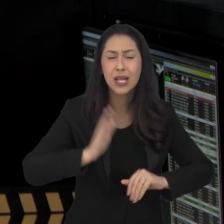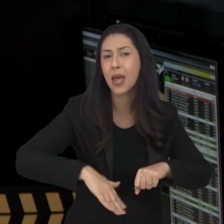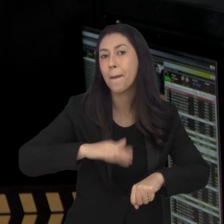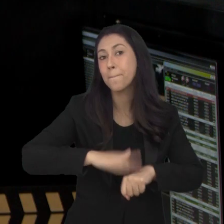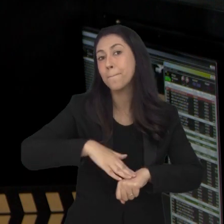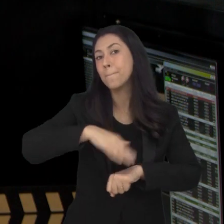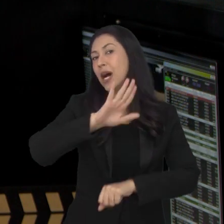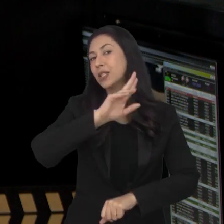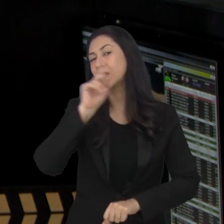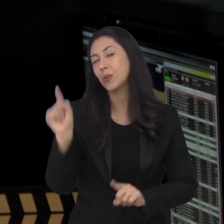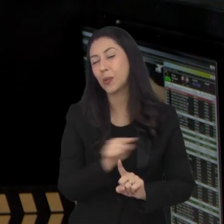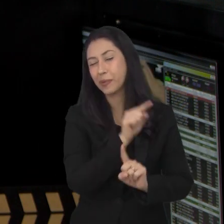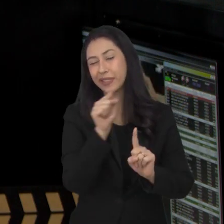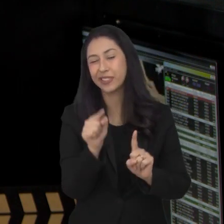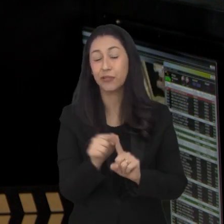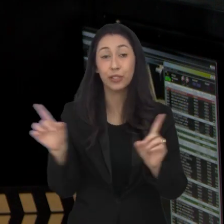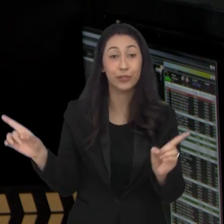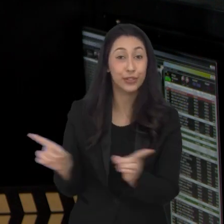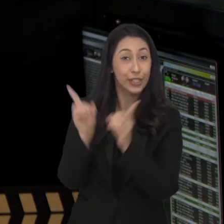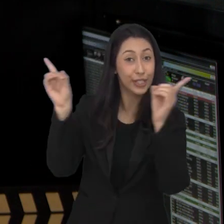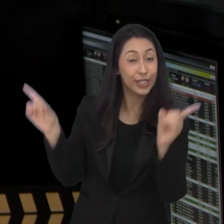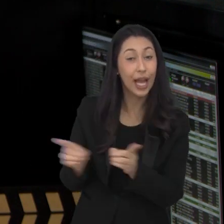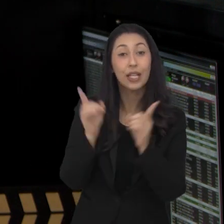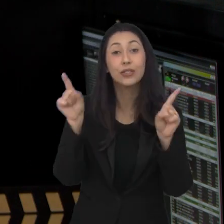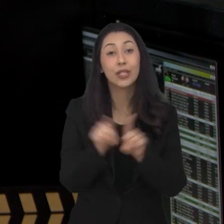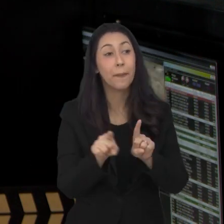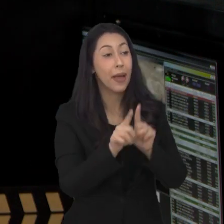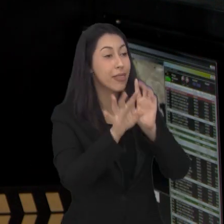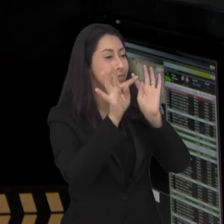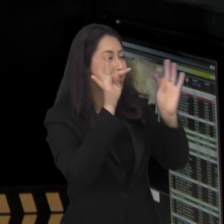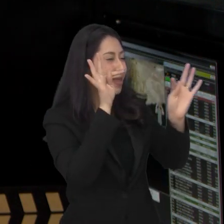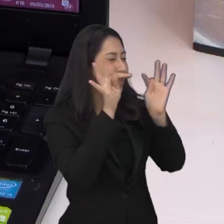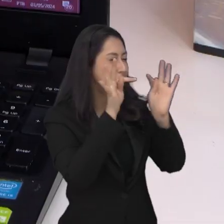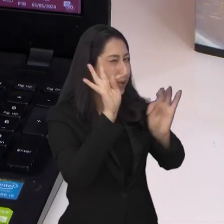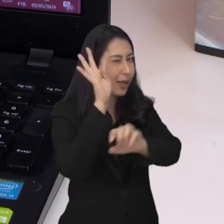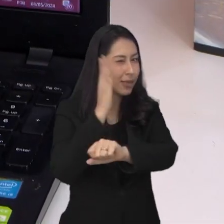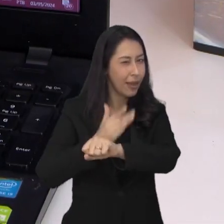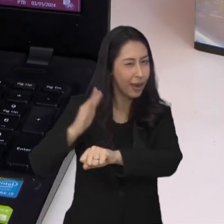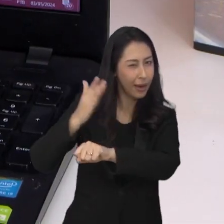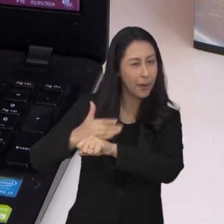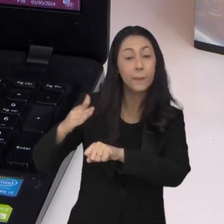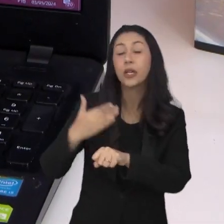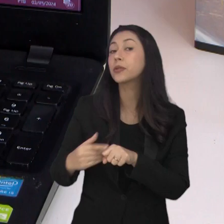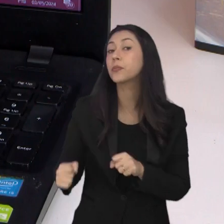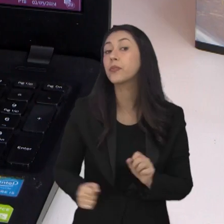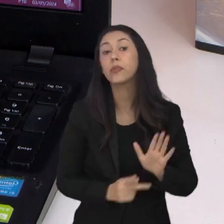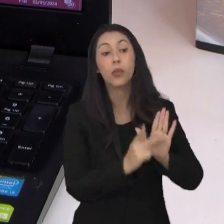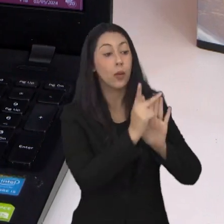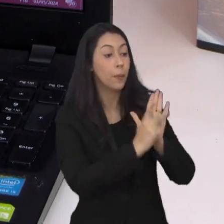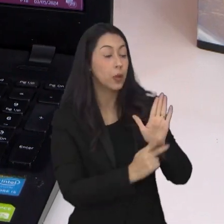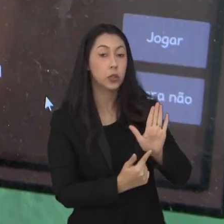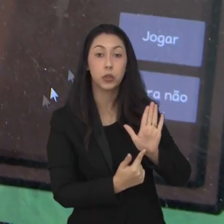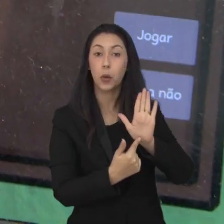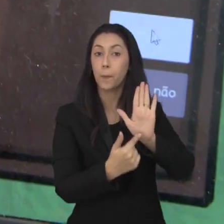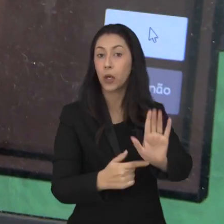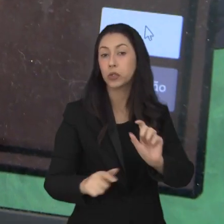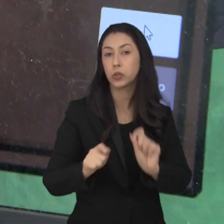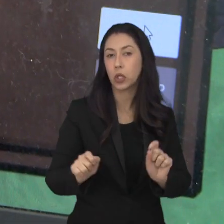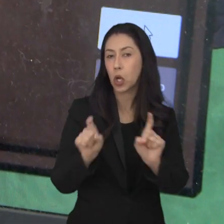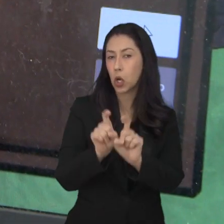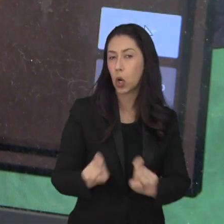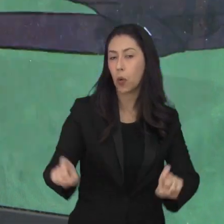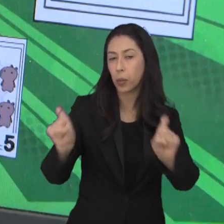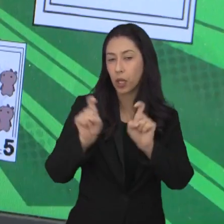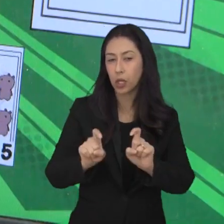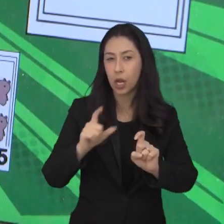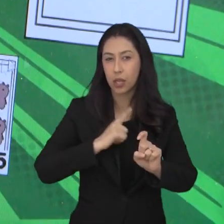frequência para fins didáticos, terapêuticos e também de treinamento. O projeto define os games como programas de computador